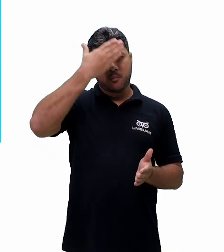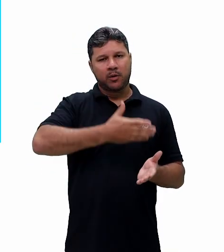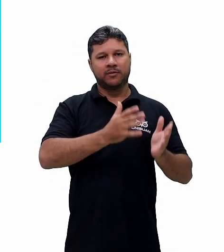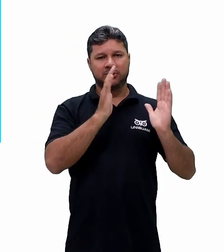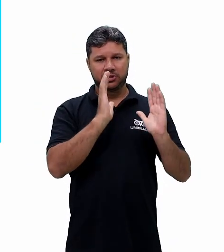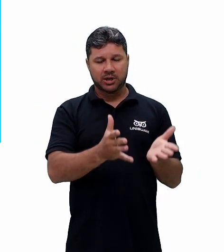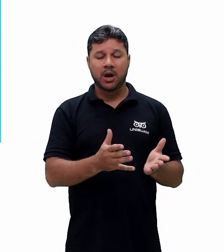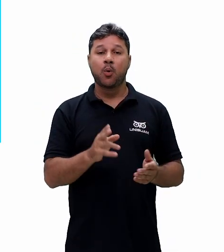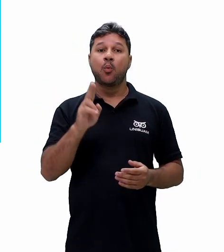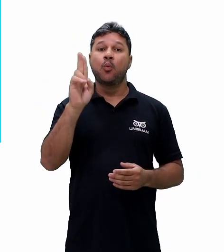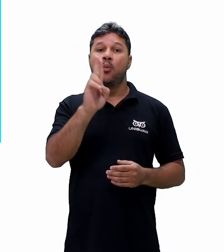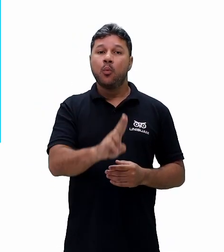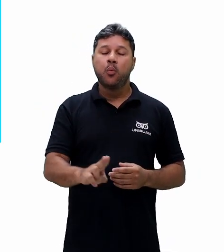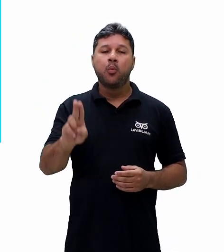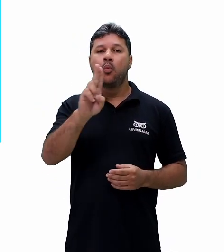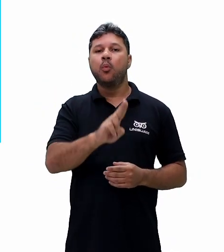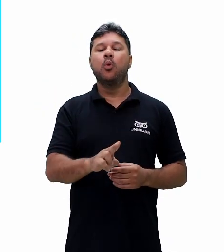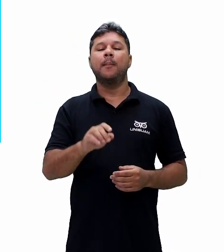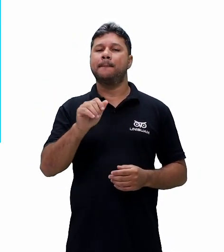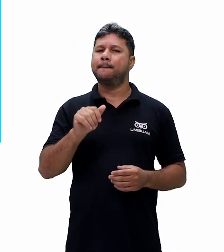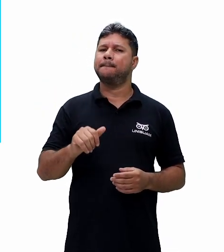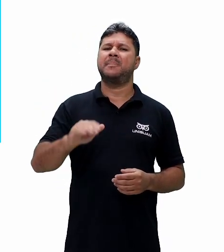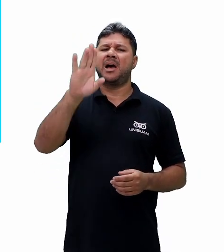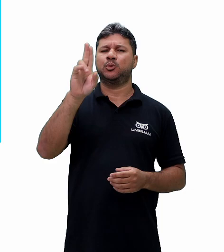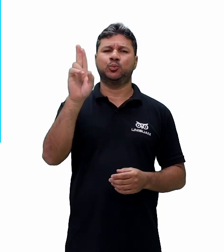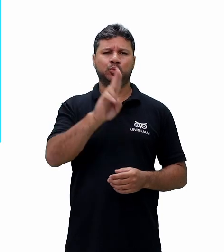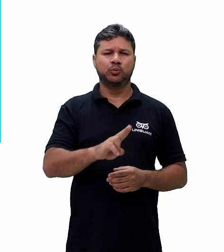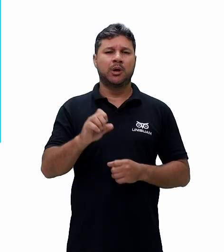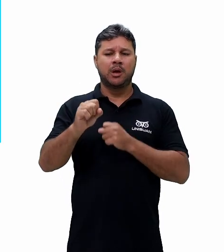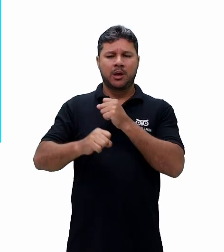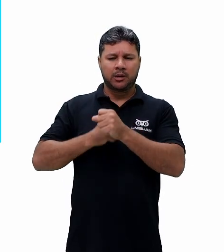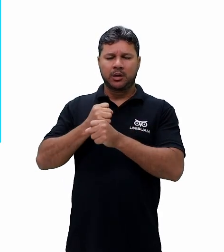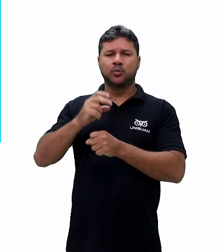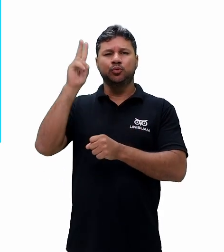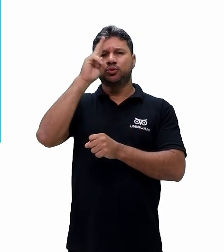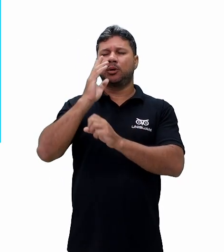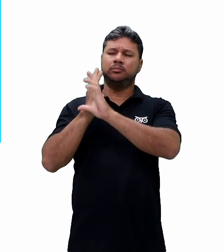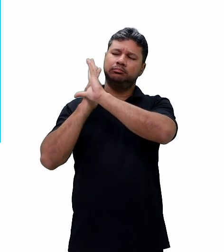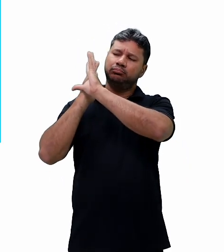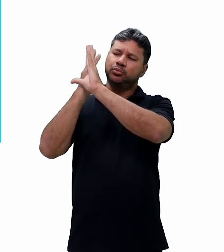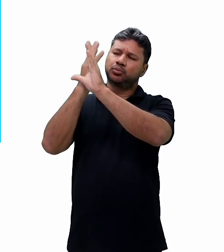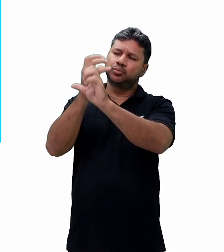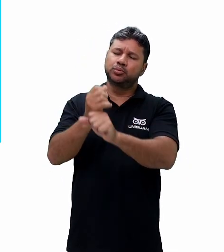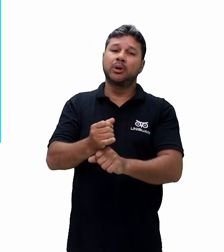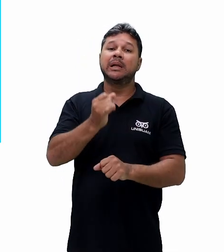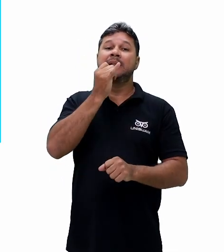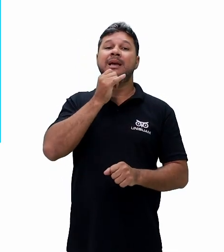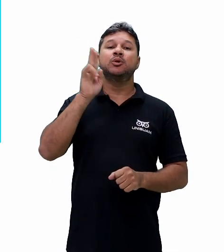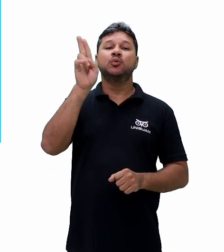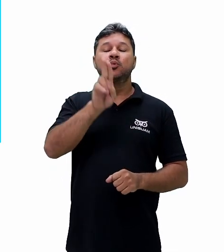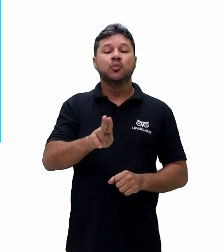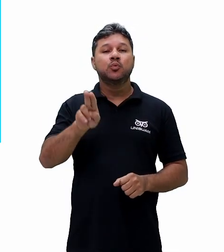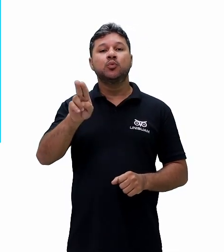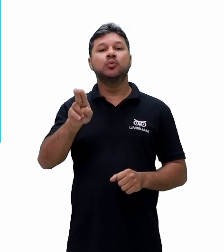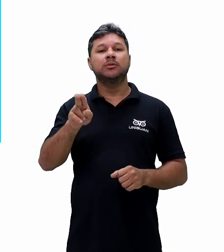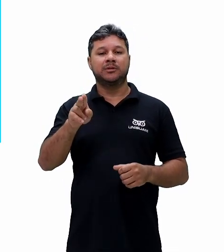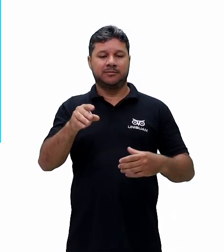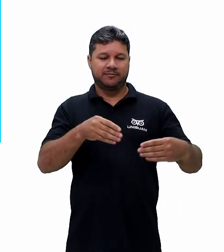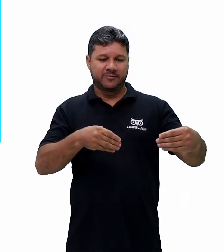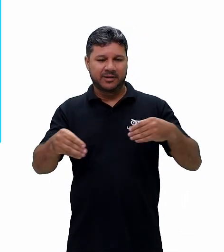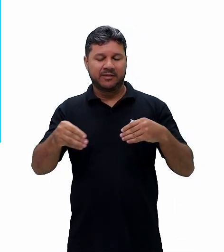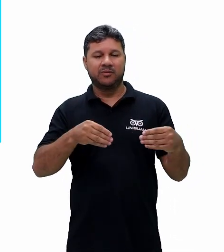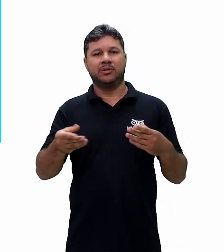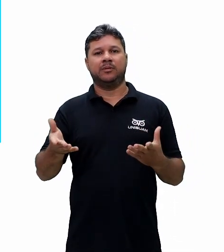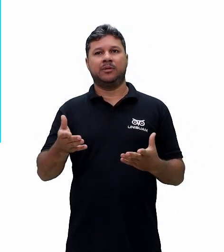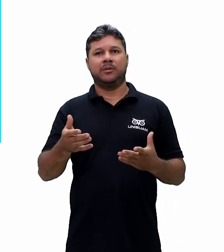cientificamente, muito utilizado, o teste mais utilizado ao longo da história para se medir a